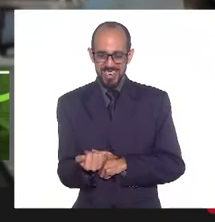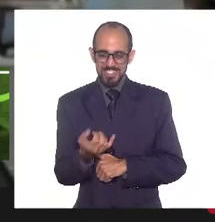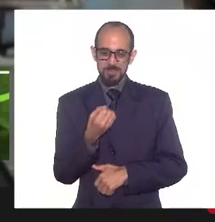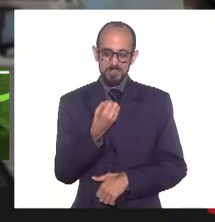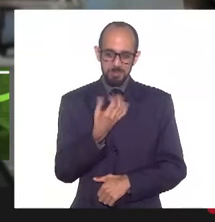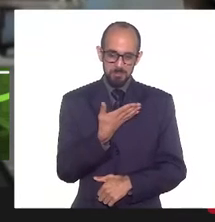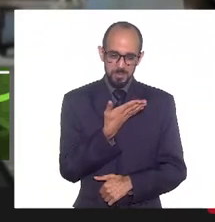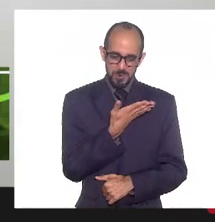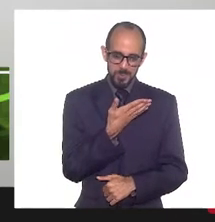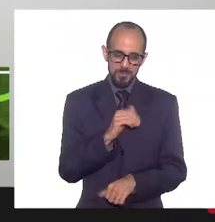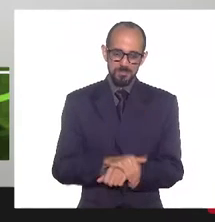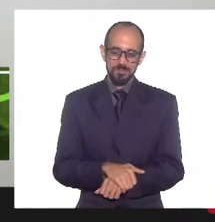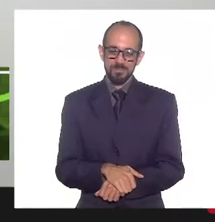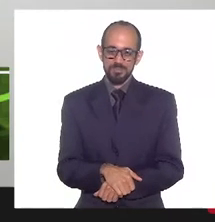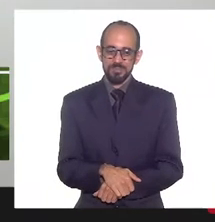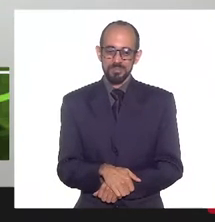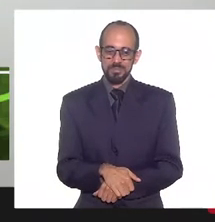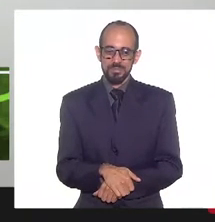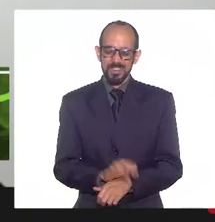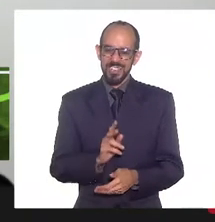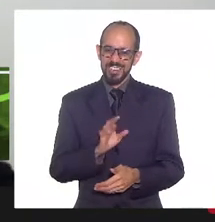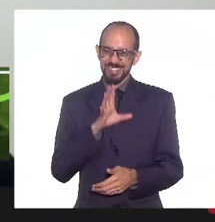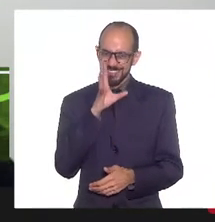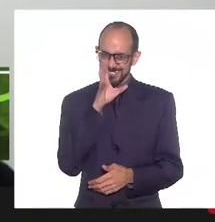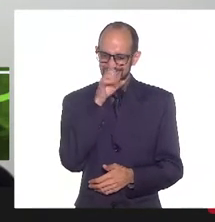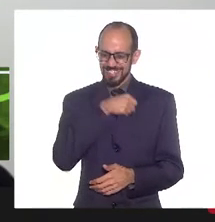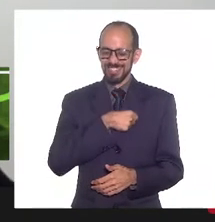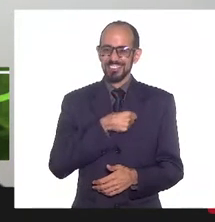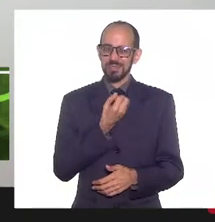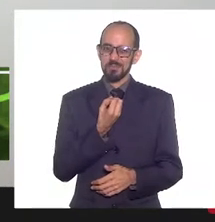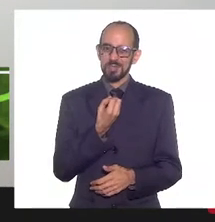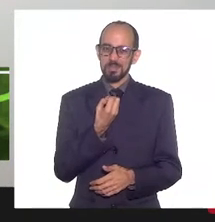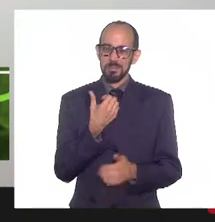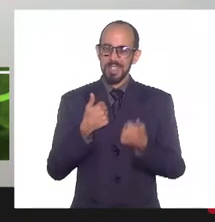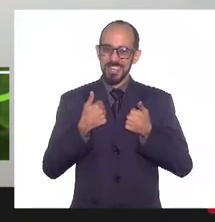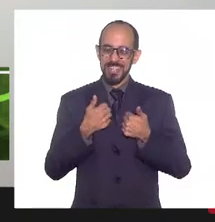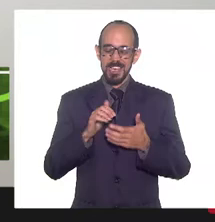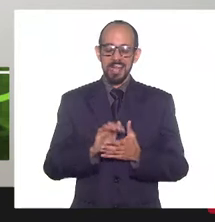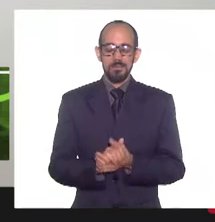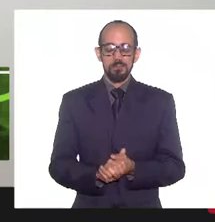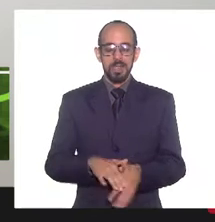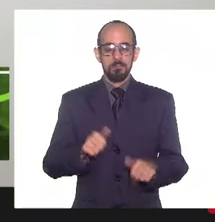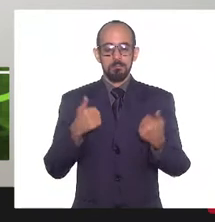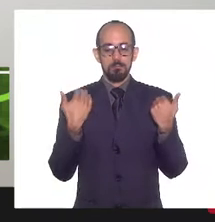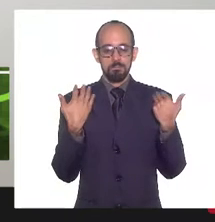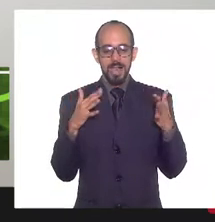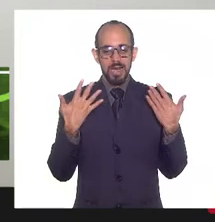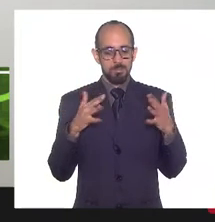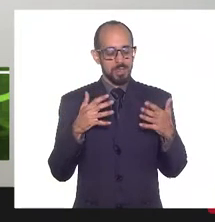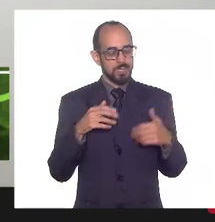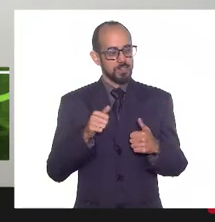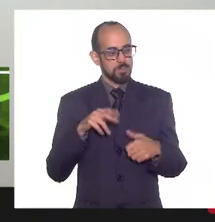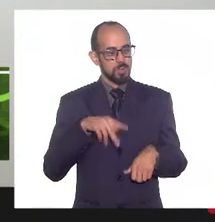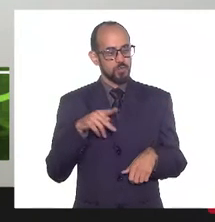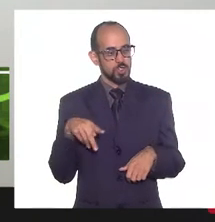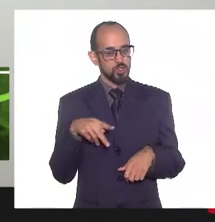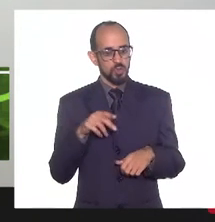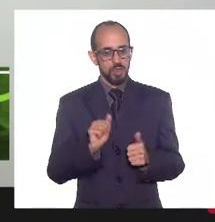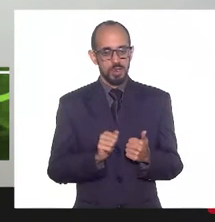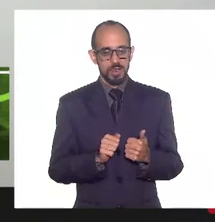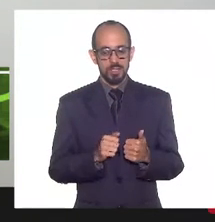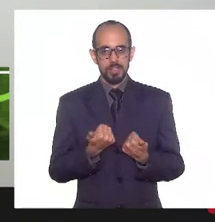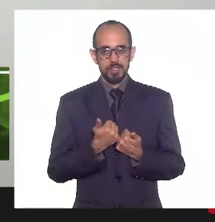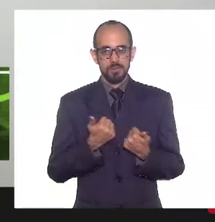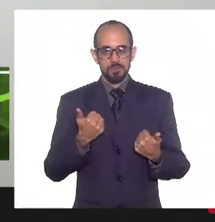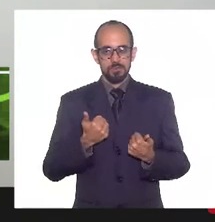Cláudia UERJ como sempre resiste resiste muito bem professora Ivana Bentes para a reitora de extensão da equipe também dessa grande reitora